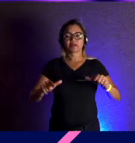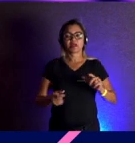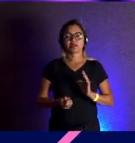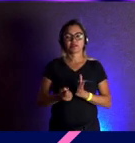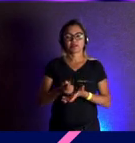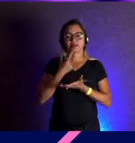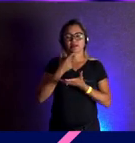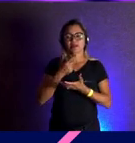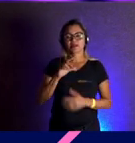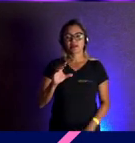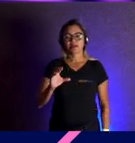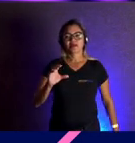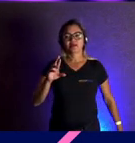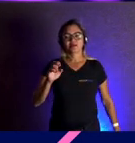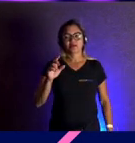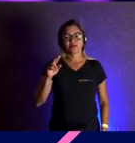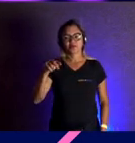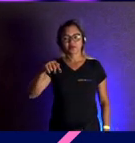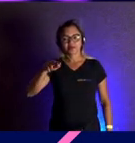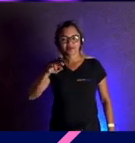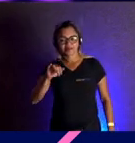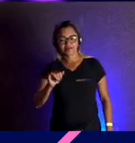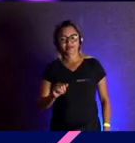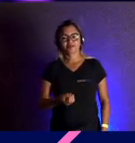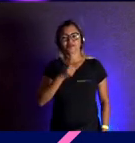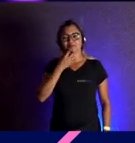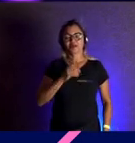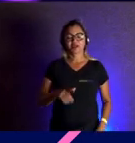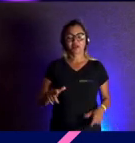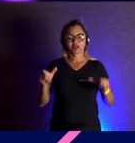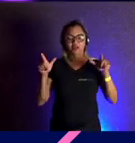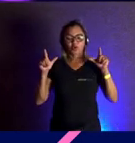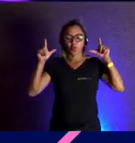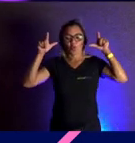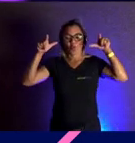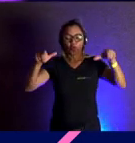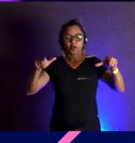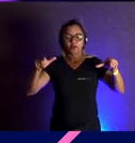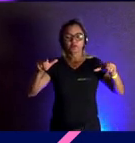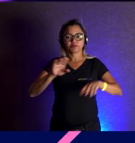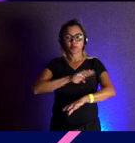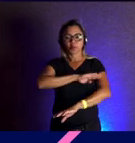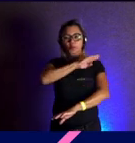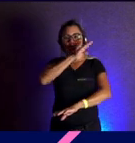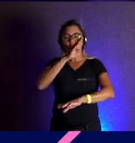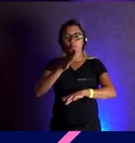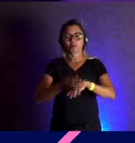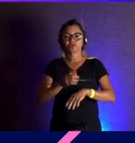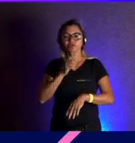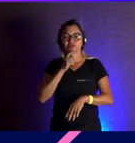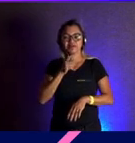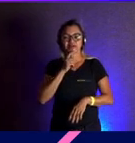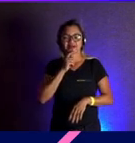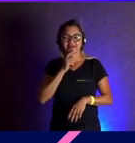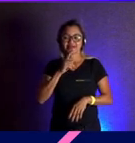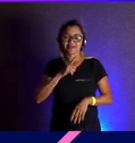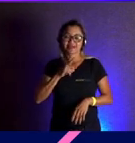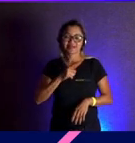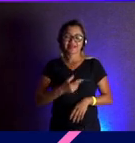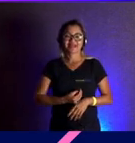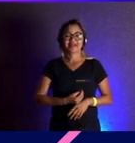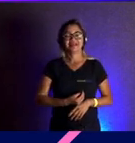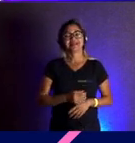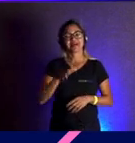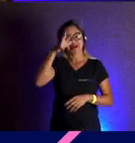Porque era um satélite, inclusive, que enxergava muito bem superfícies geladas, que é coisa que abunda na Amazônia, vocês sabem, né? Então,